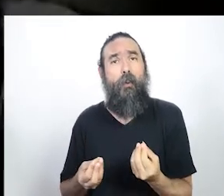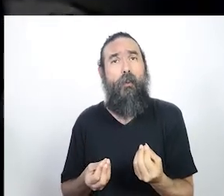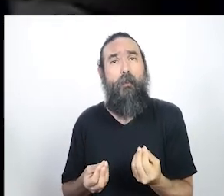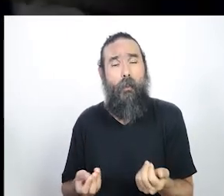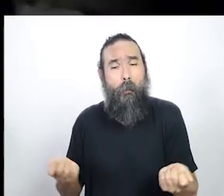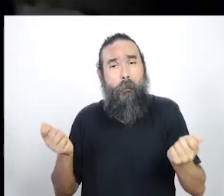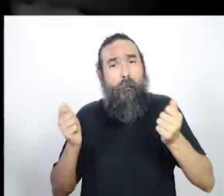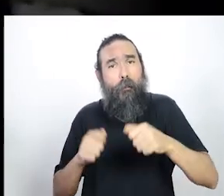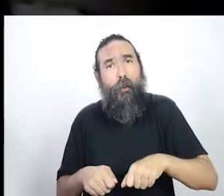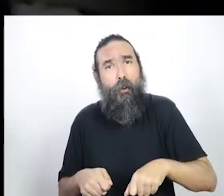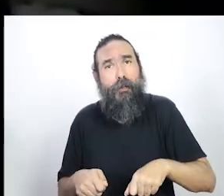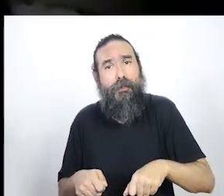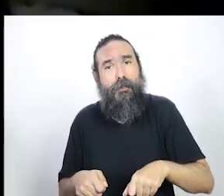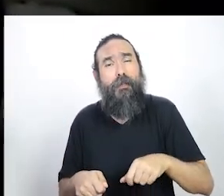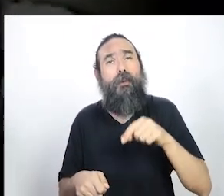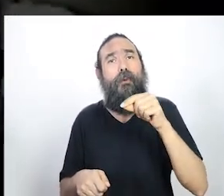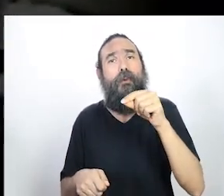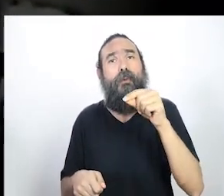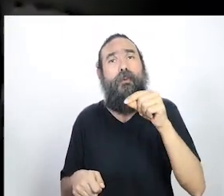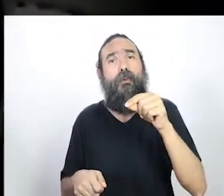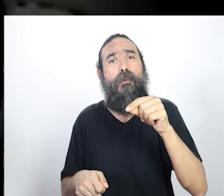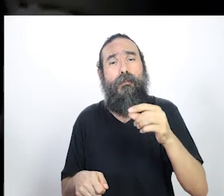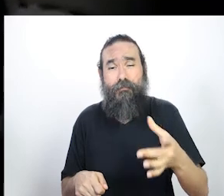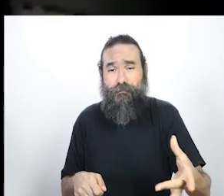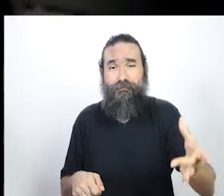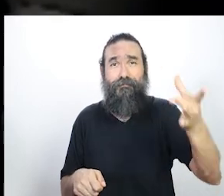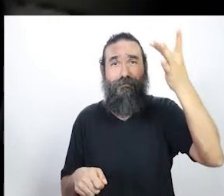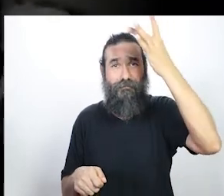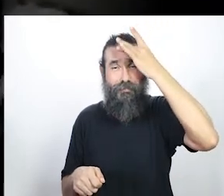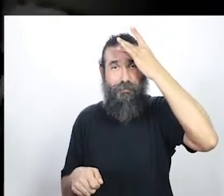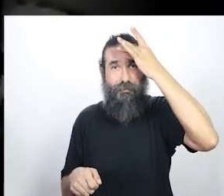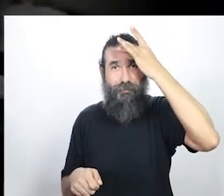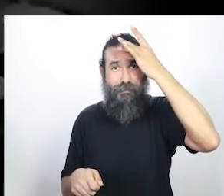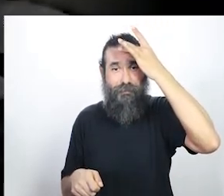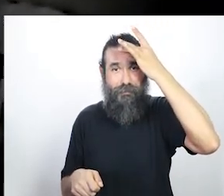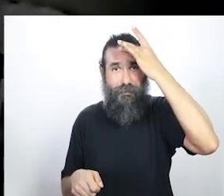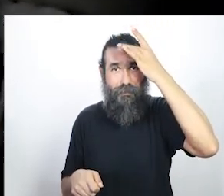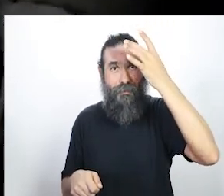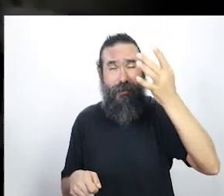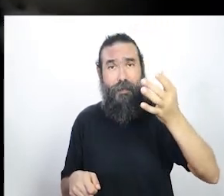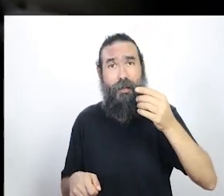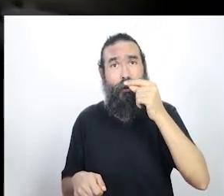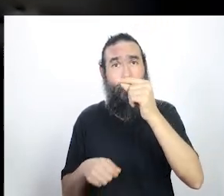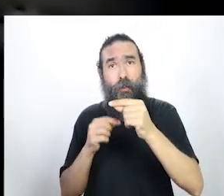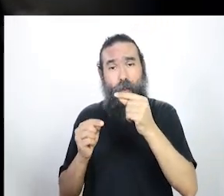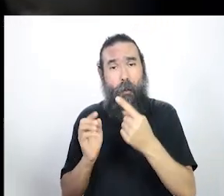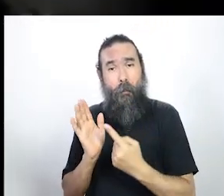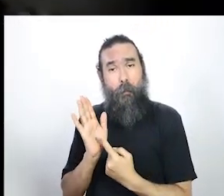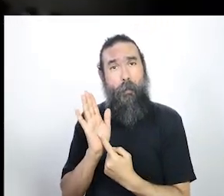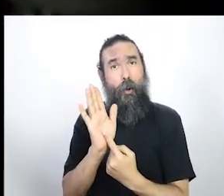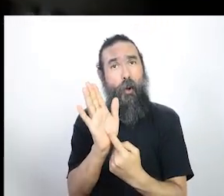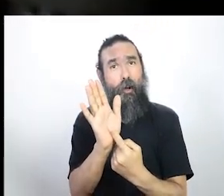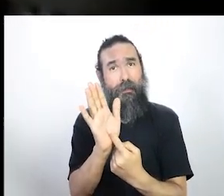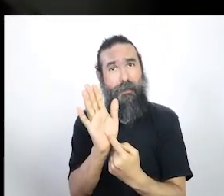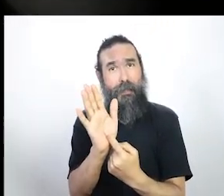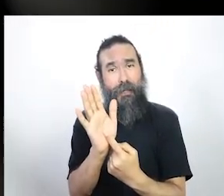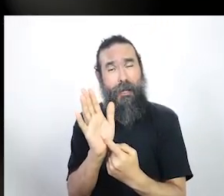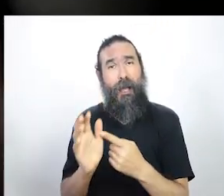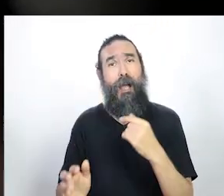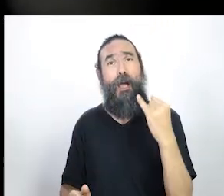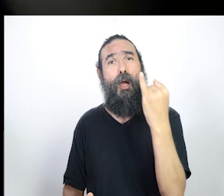somos, podemos trabalhar esse universo? De que forma a gente pode levar essa positividade